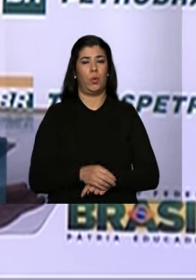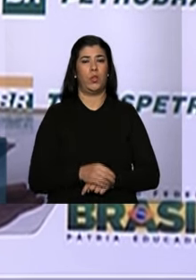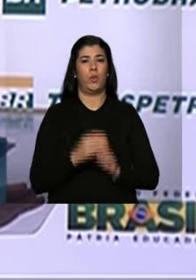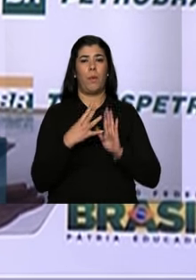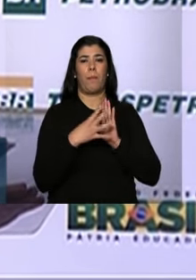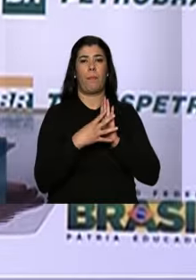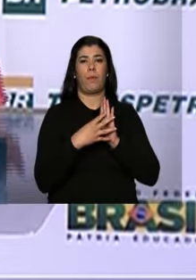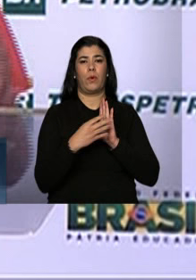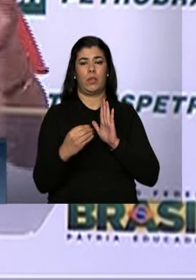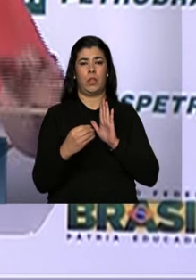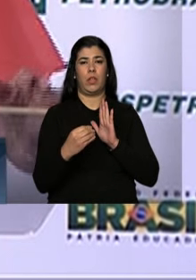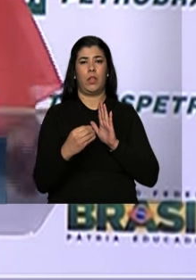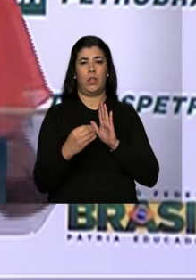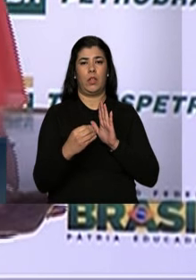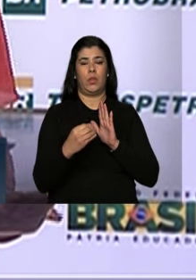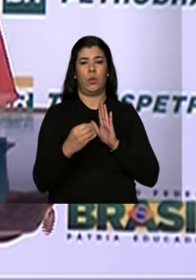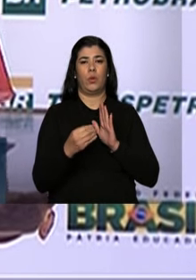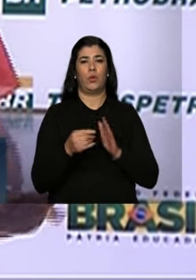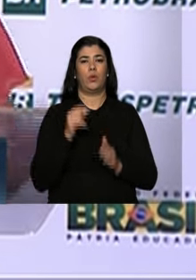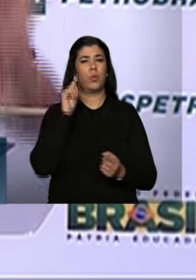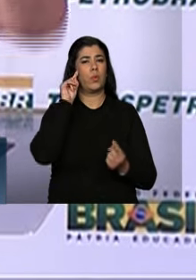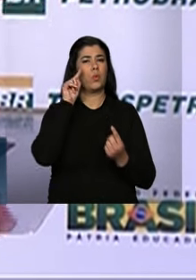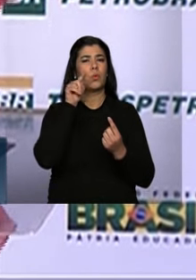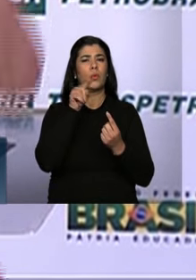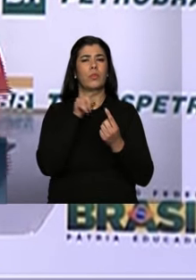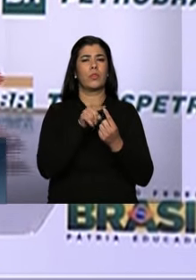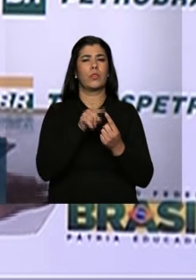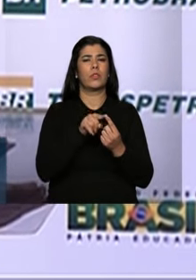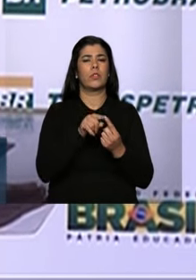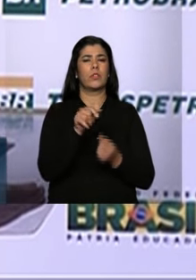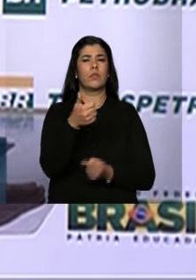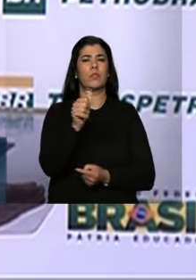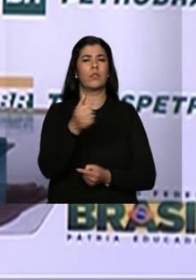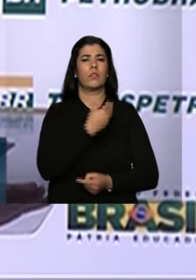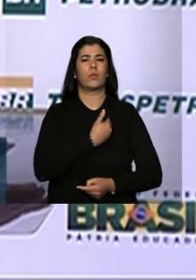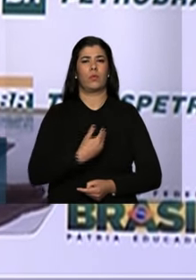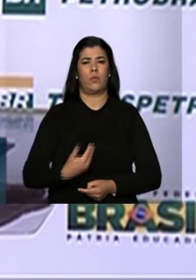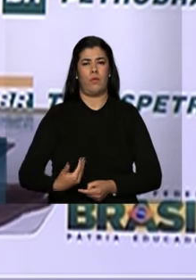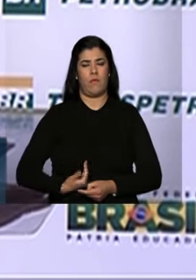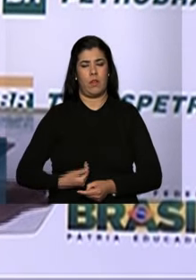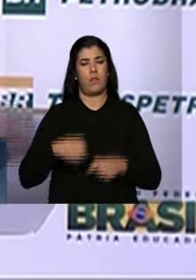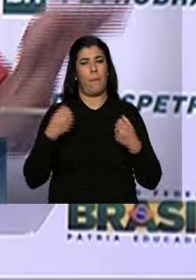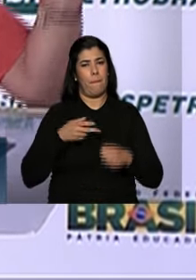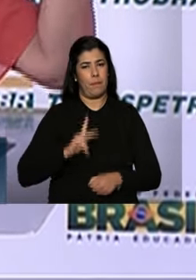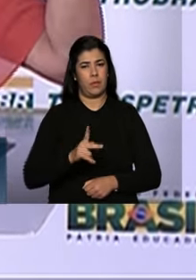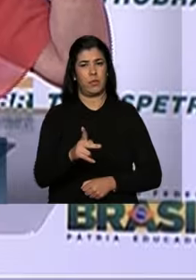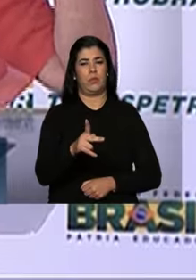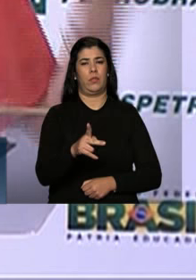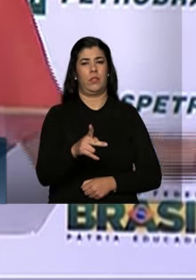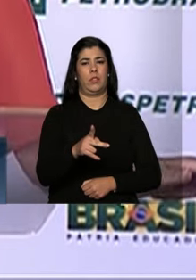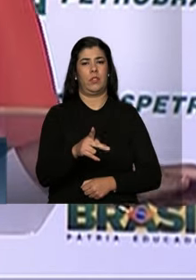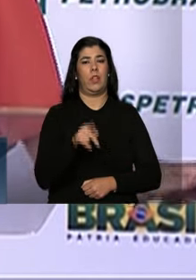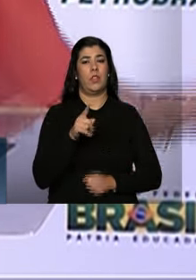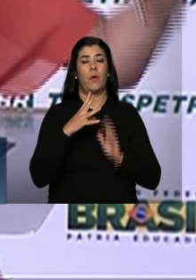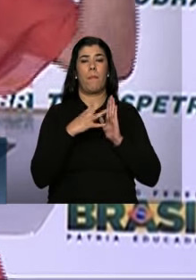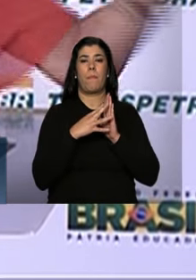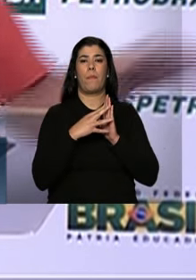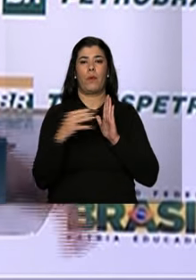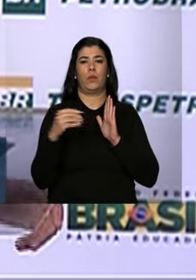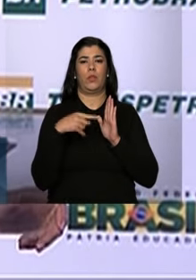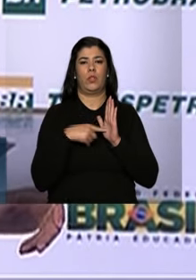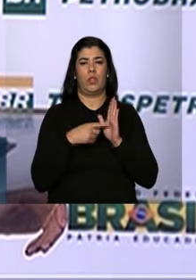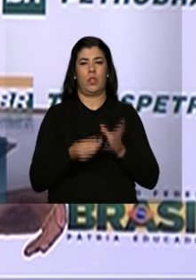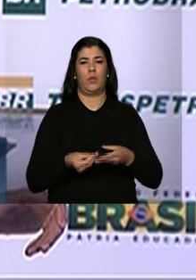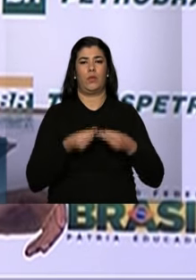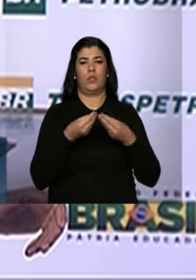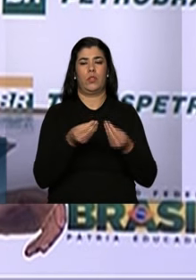Brasil, do nosso ponto de vista, do ponto de vista do governo, têm de ser mantidos. O modelo de